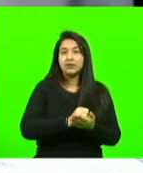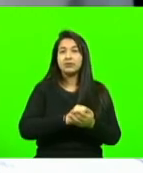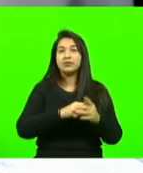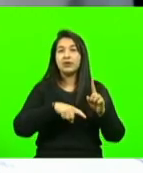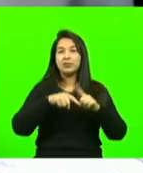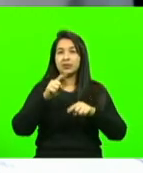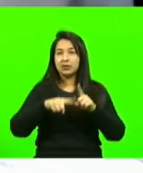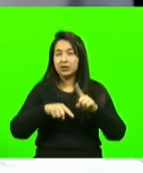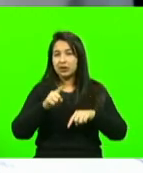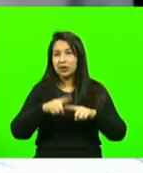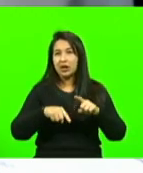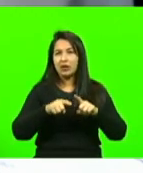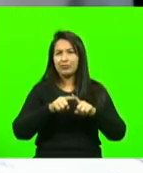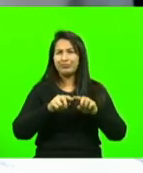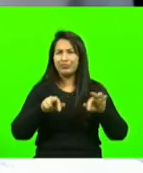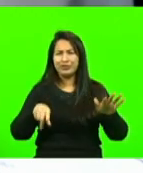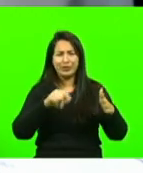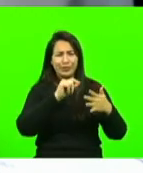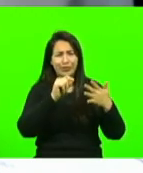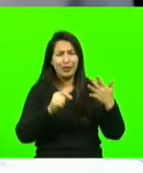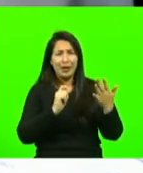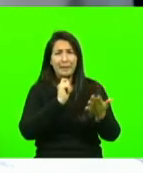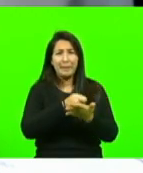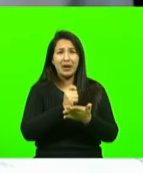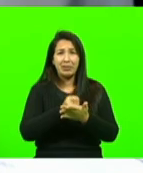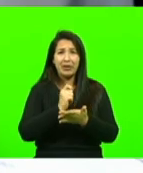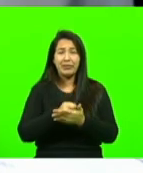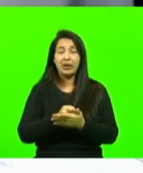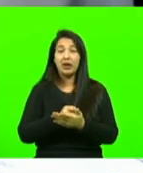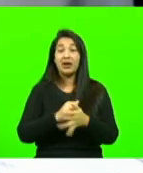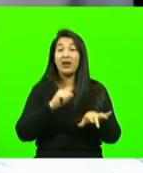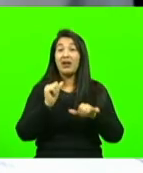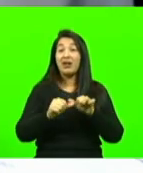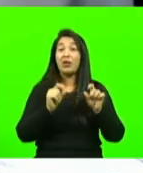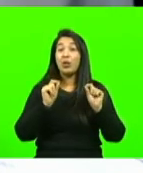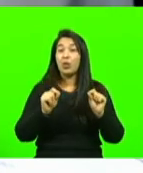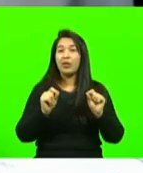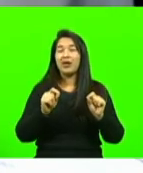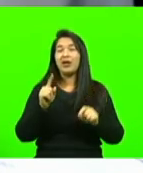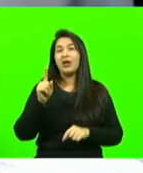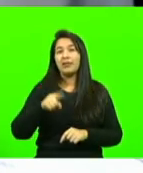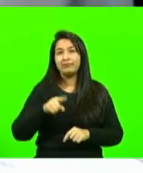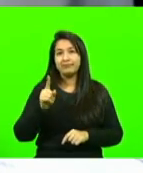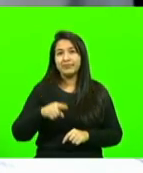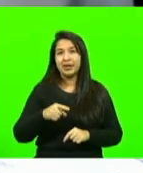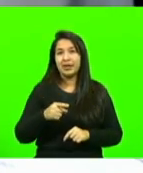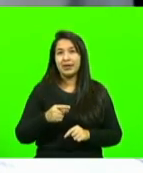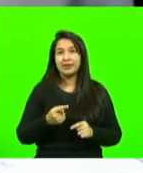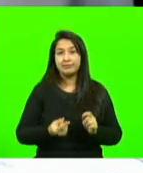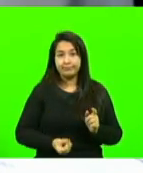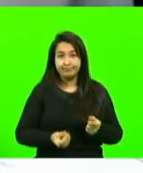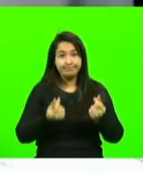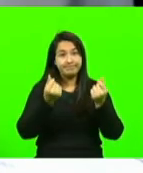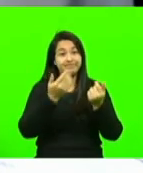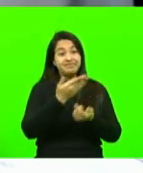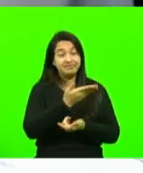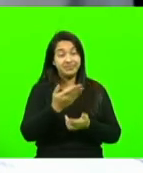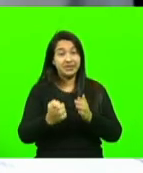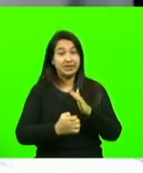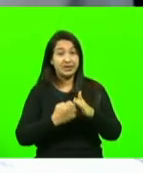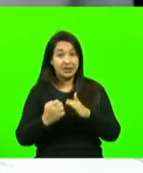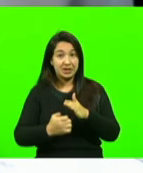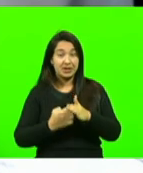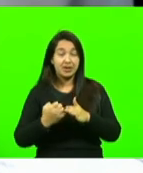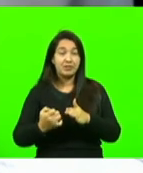taxa taxa a taxa tarde aqui na prática se transforma numa forma de lucro para essas empresas que atuam dentro